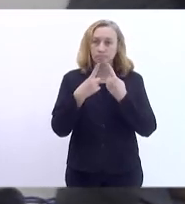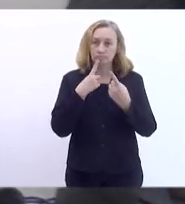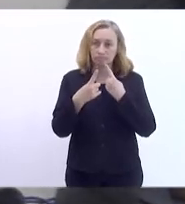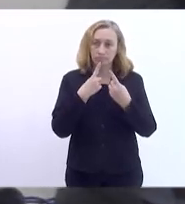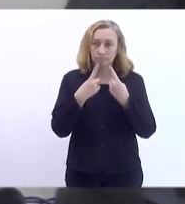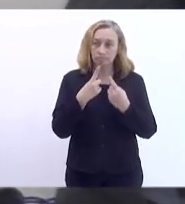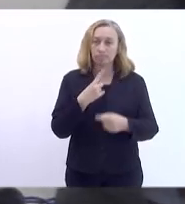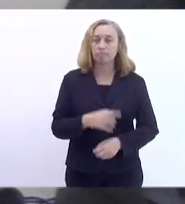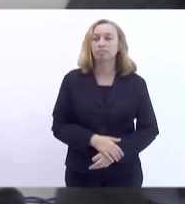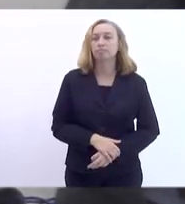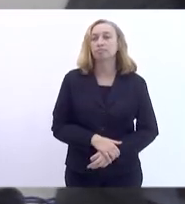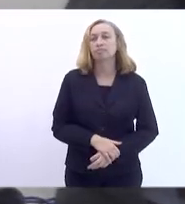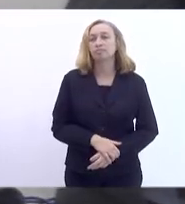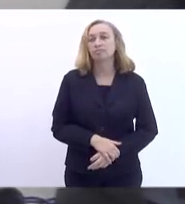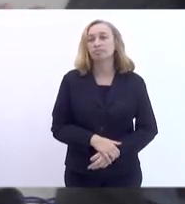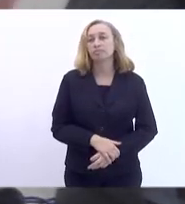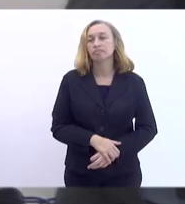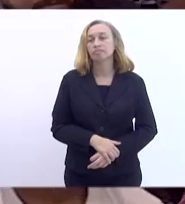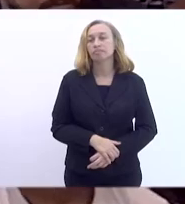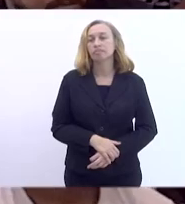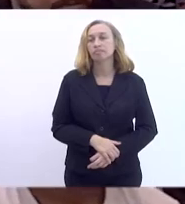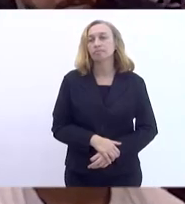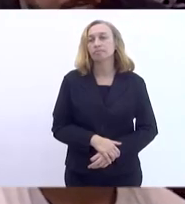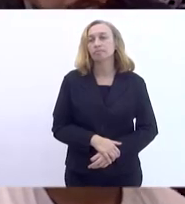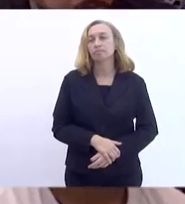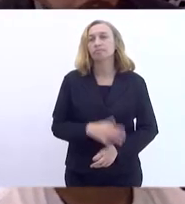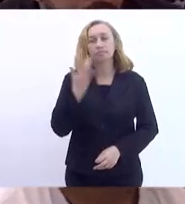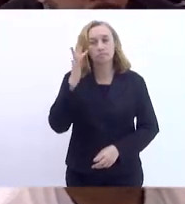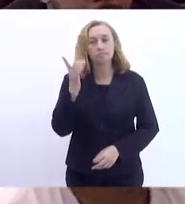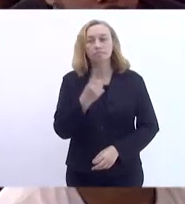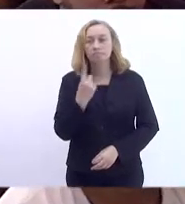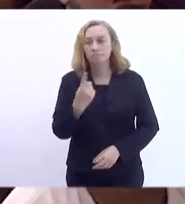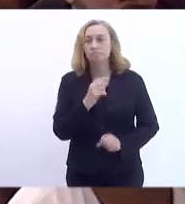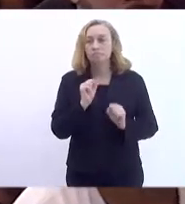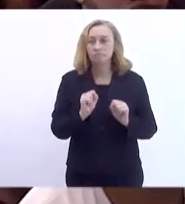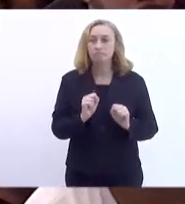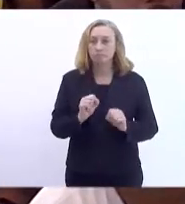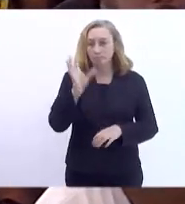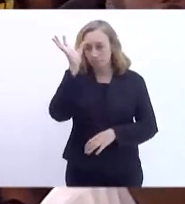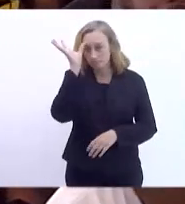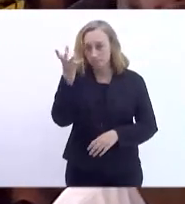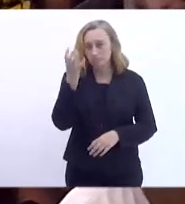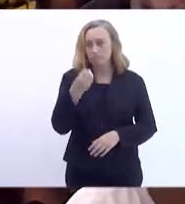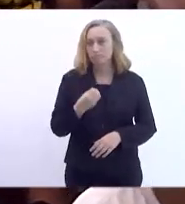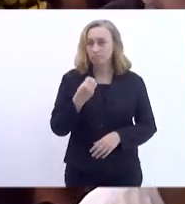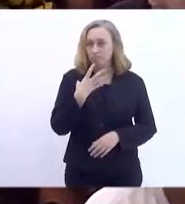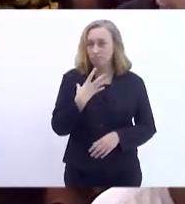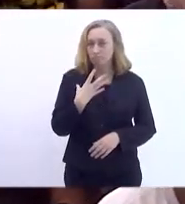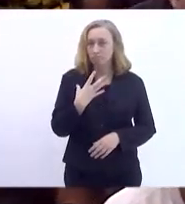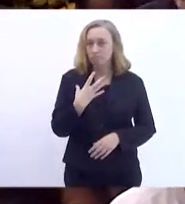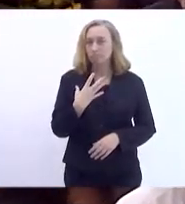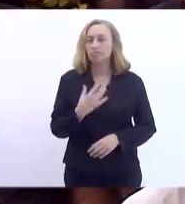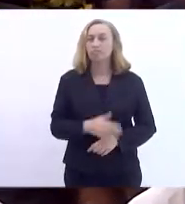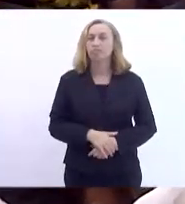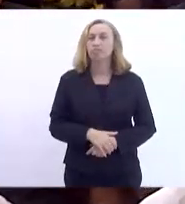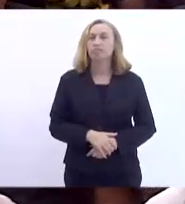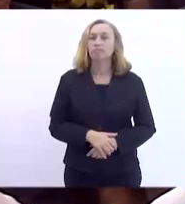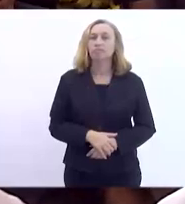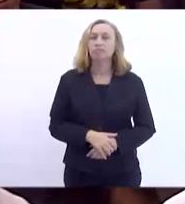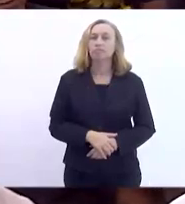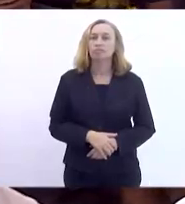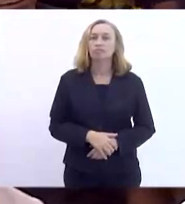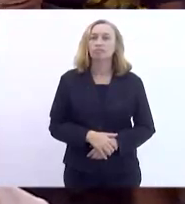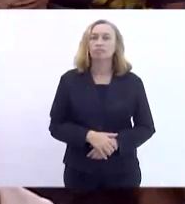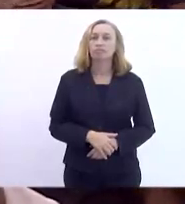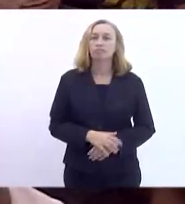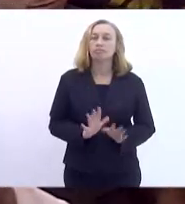e ao debate e acho que nós podemos dar uma solução produtiva que gere de uma